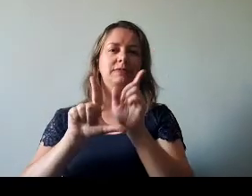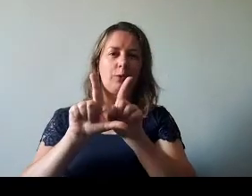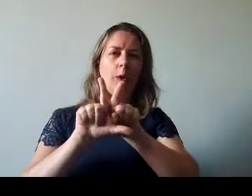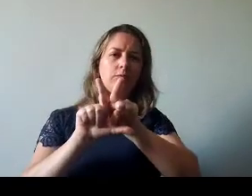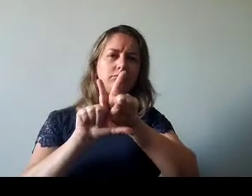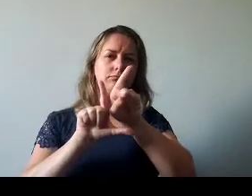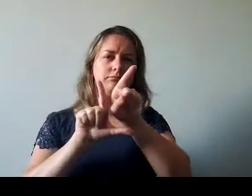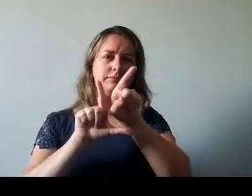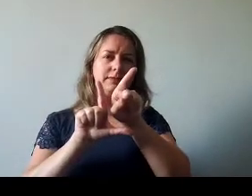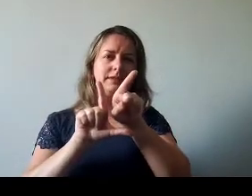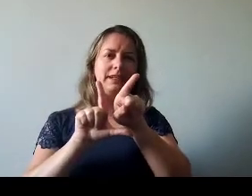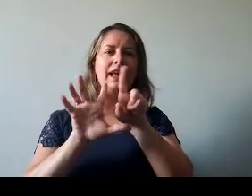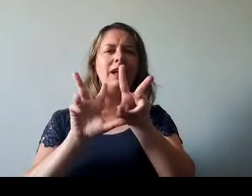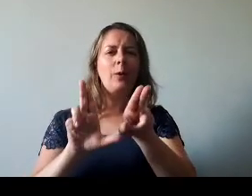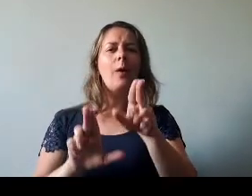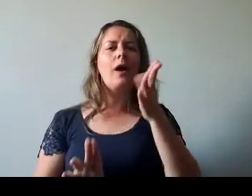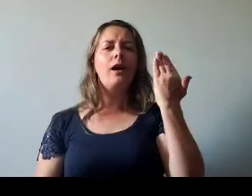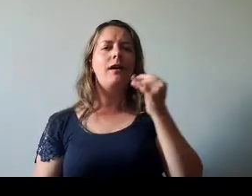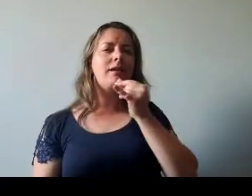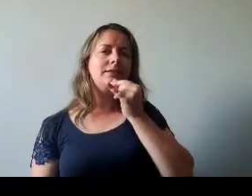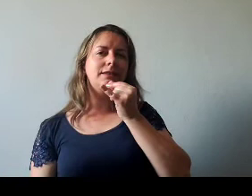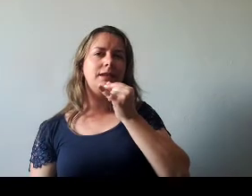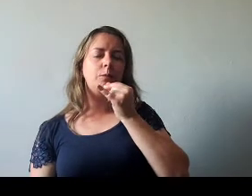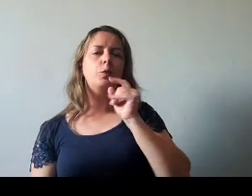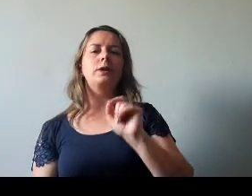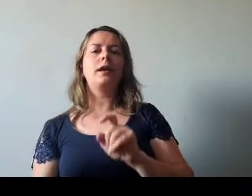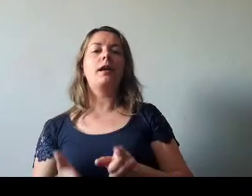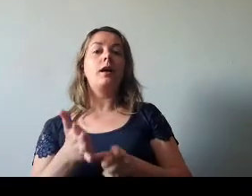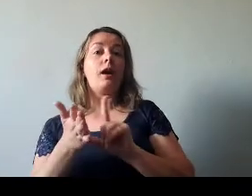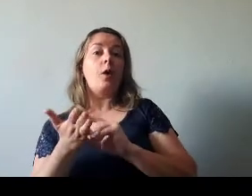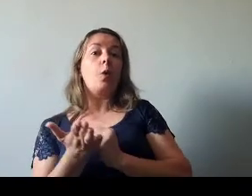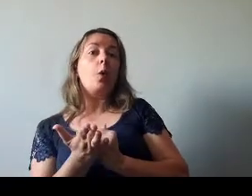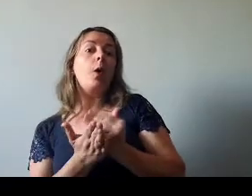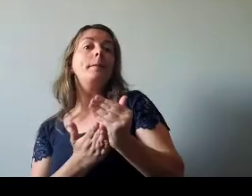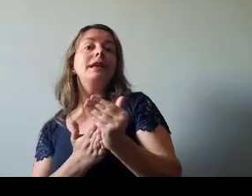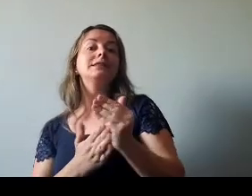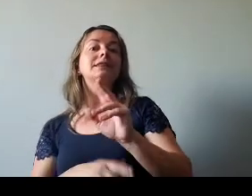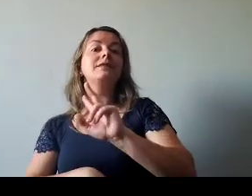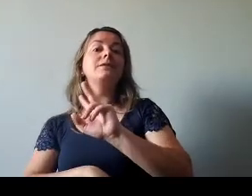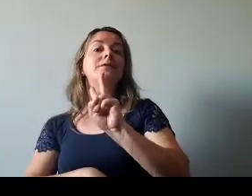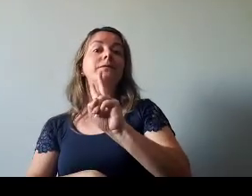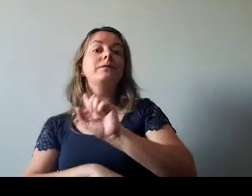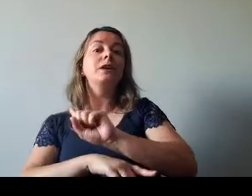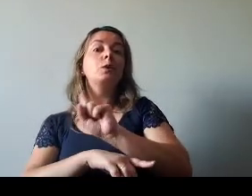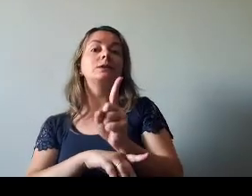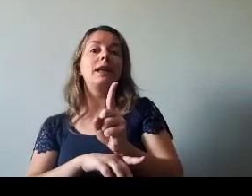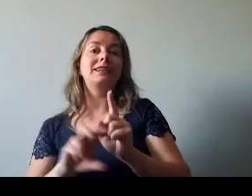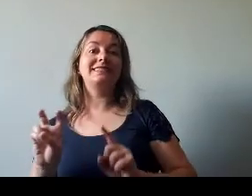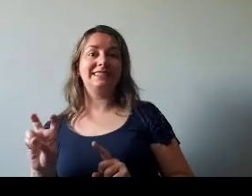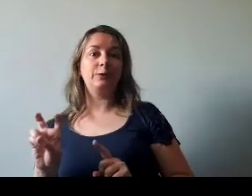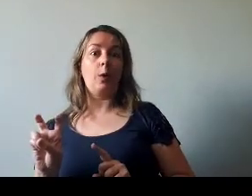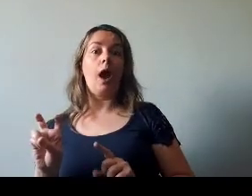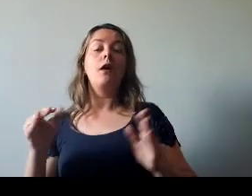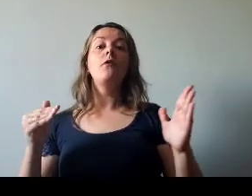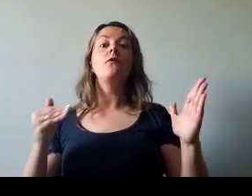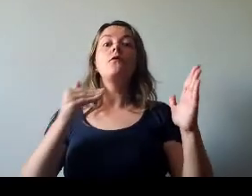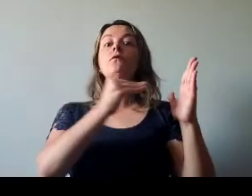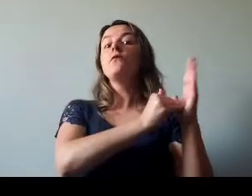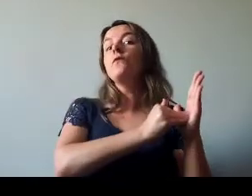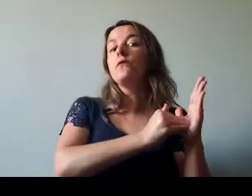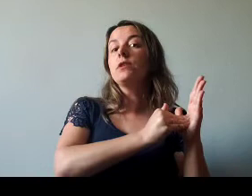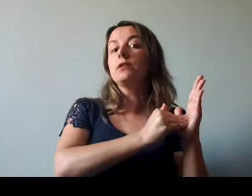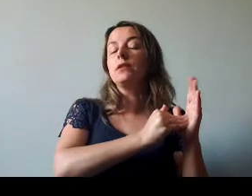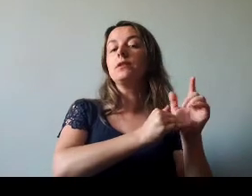fiz, a velocidade inicial era 5, após 6 segundos a velocidade era 23, né?